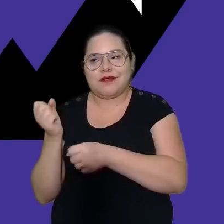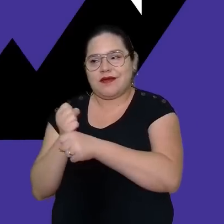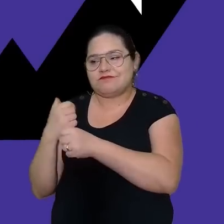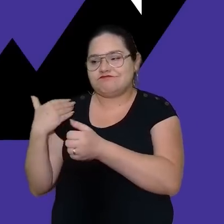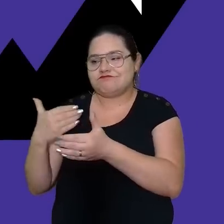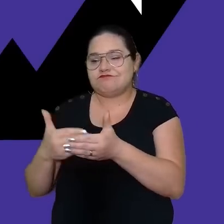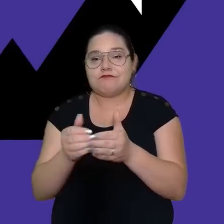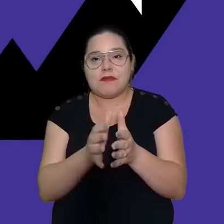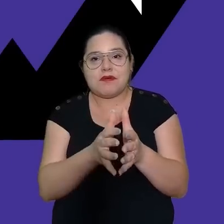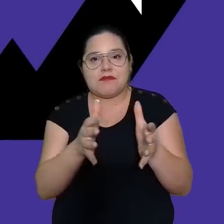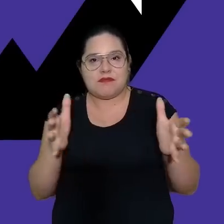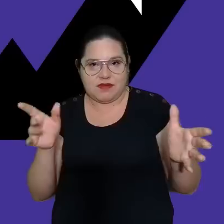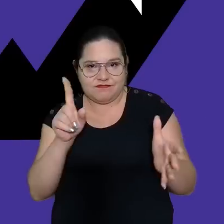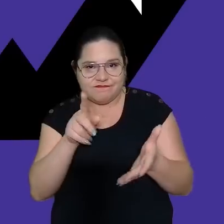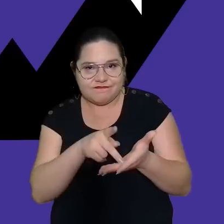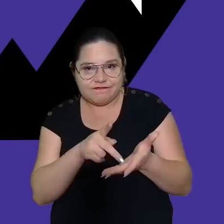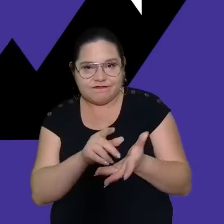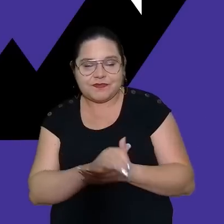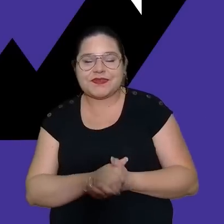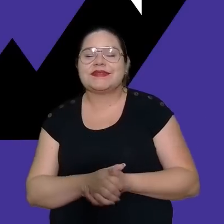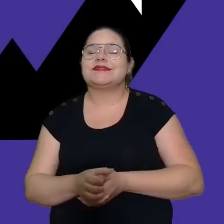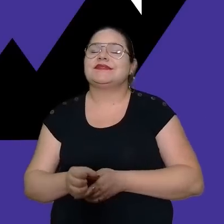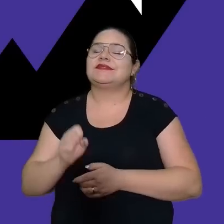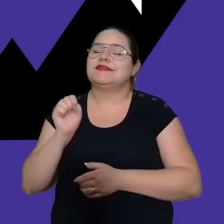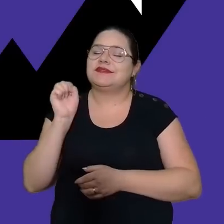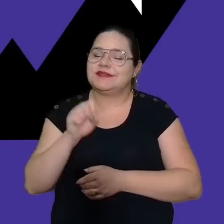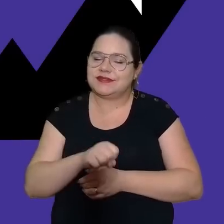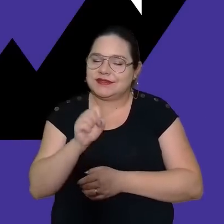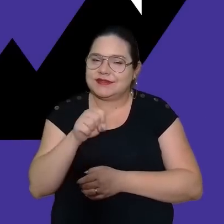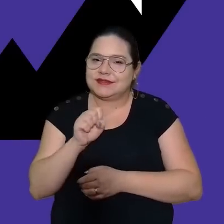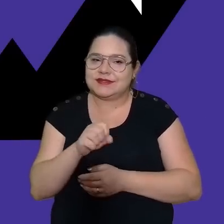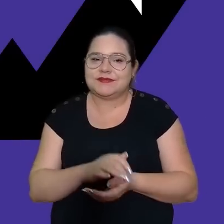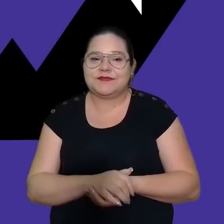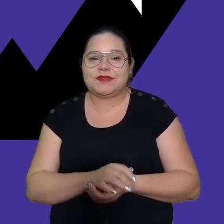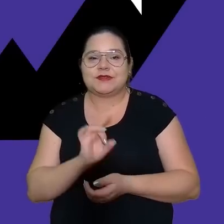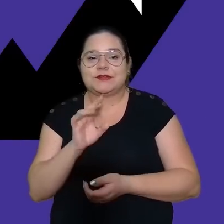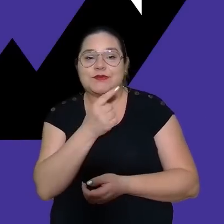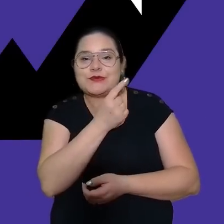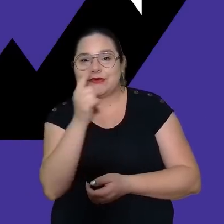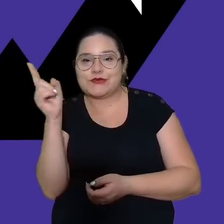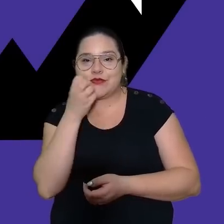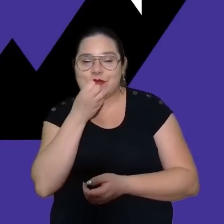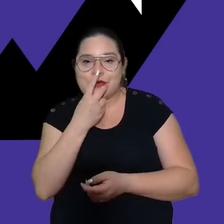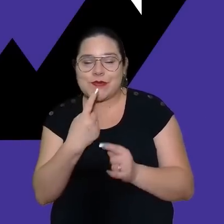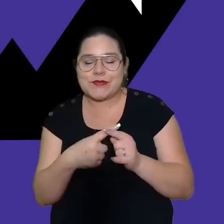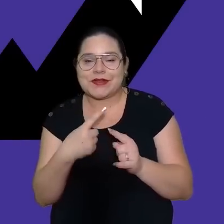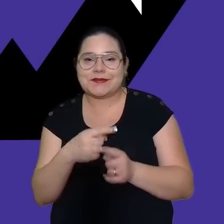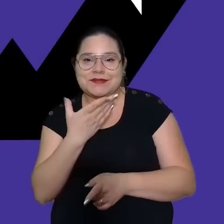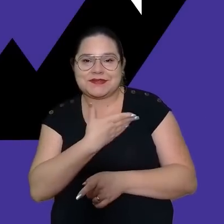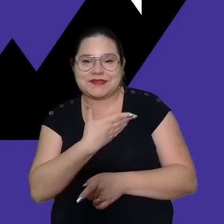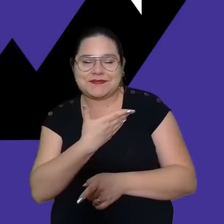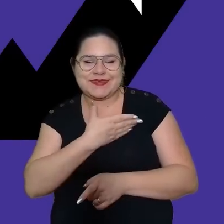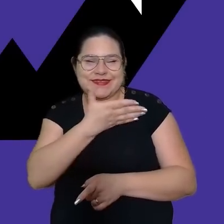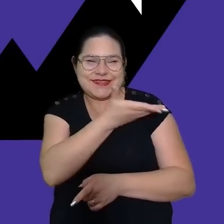Sem dúvida, Carla. Primeiro, para ficar por último, é bom, porque os meus colegas aí já